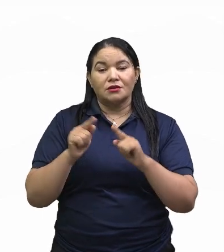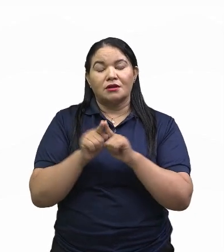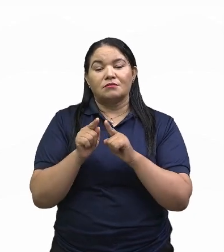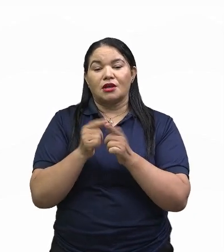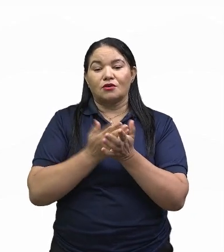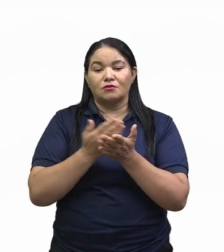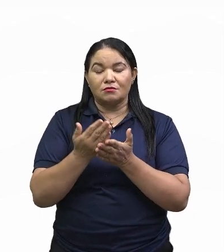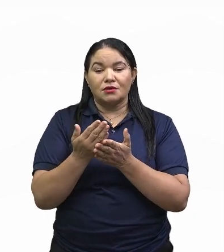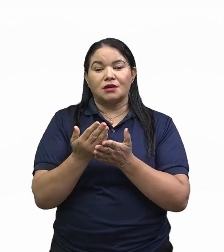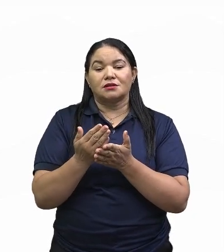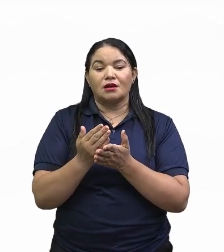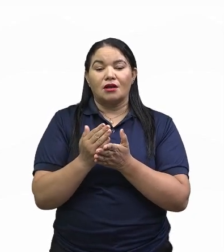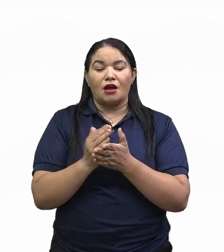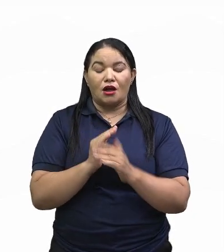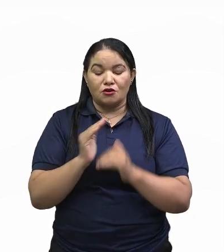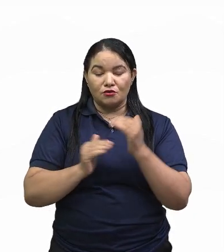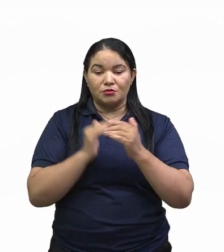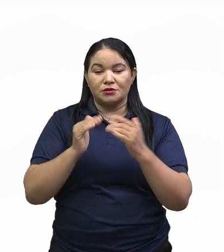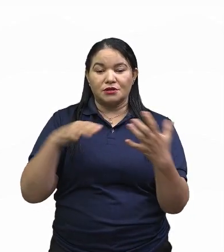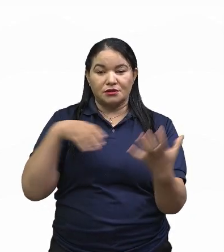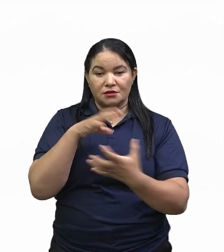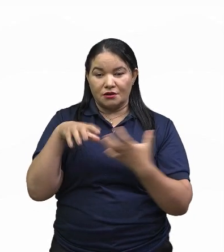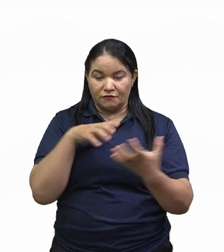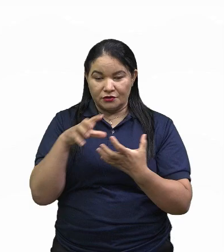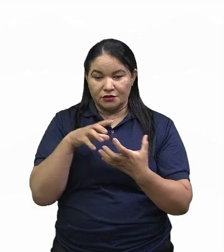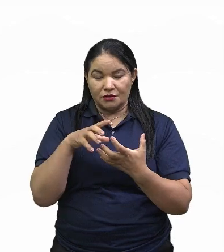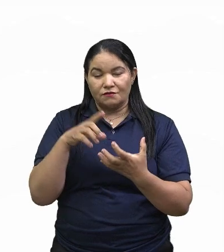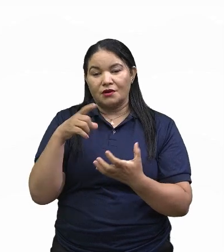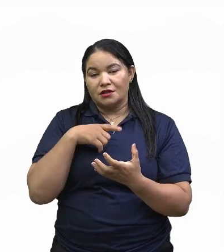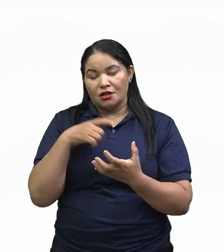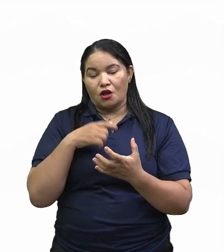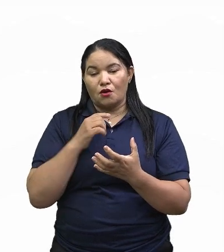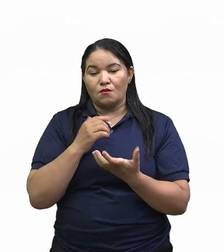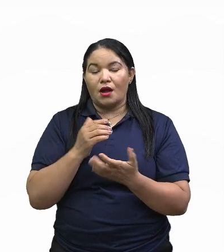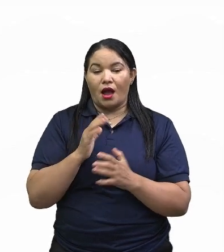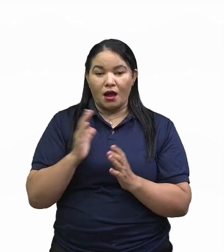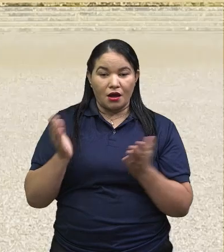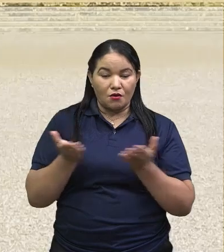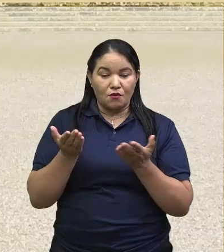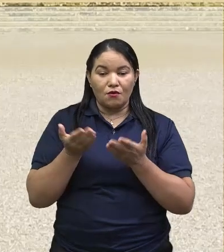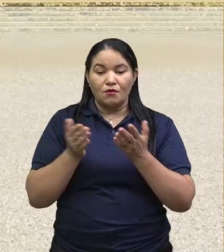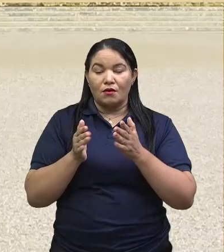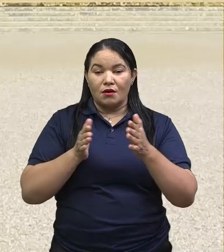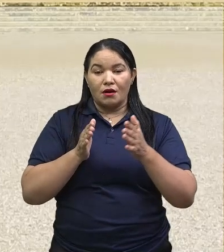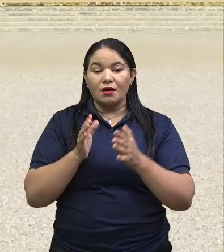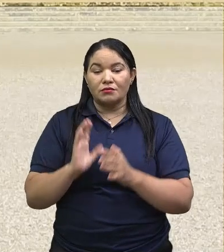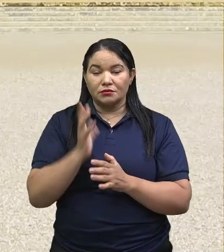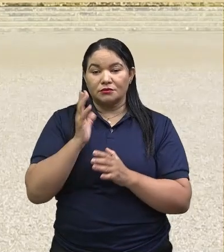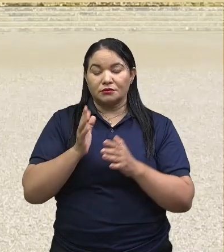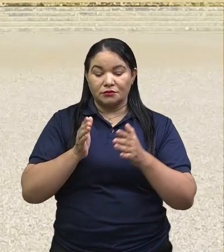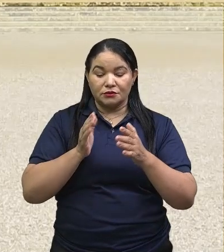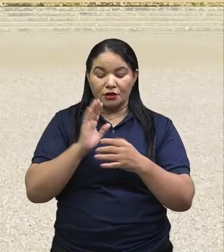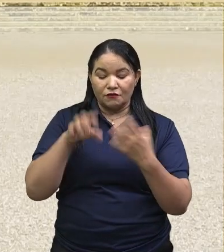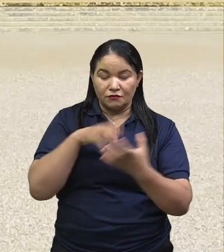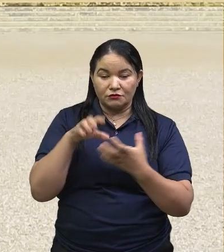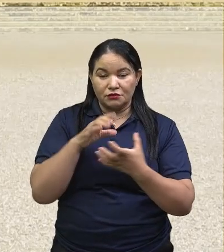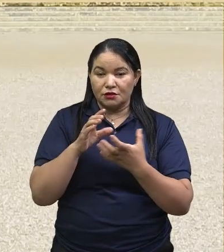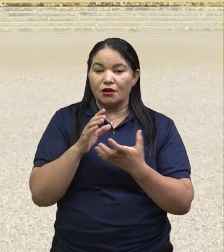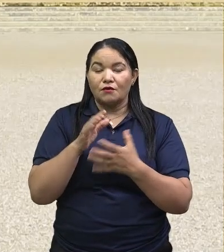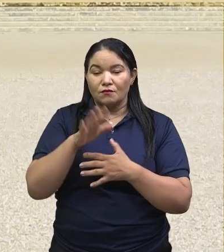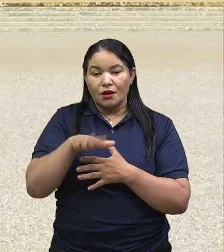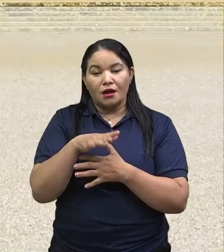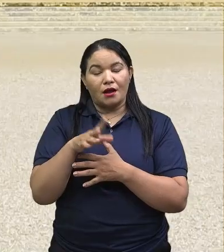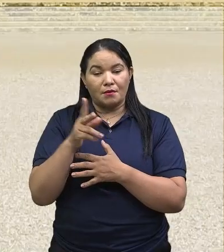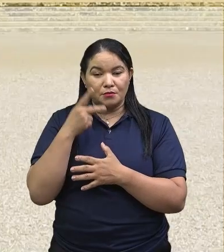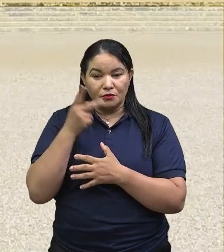processo revolucionário. Então, a gente tem esse processo revolucionário acontecendo ali nas instituições políticas,